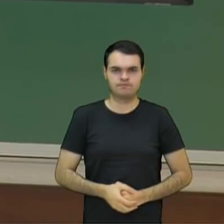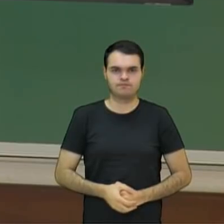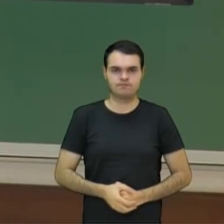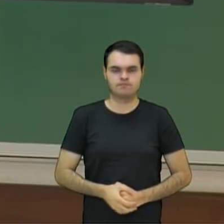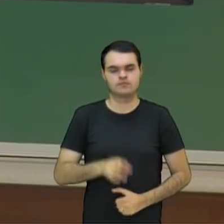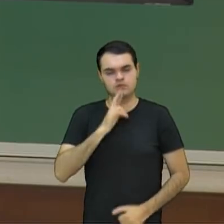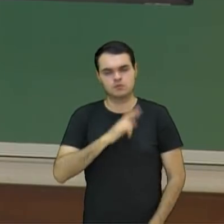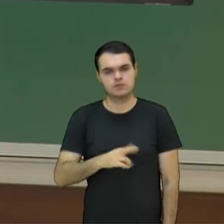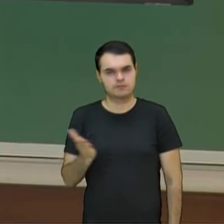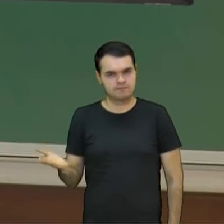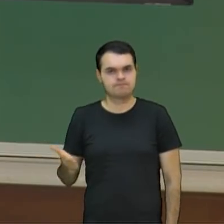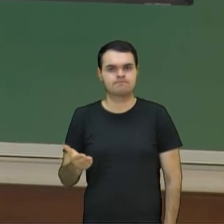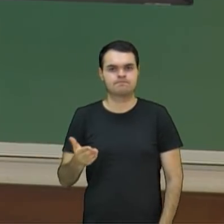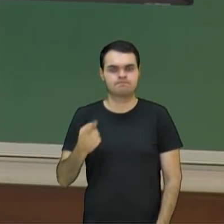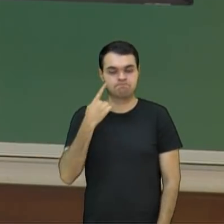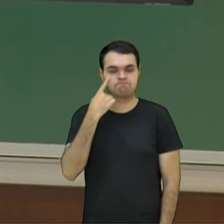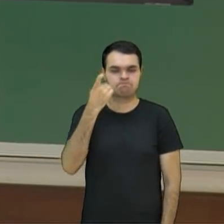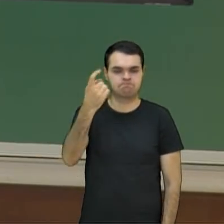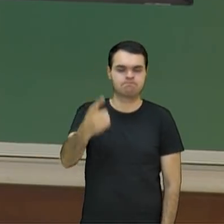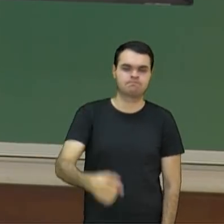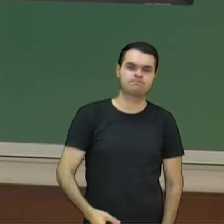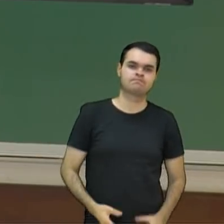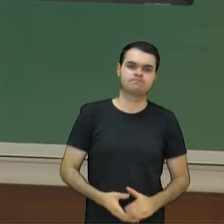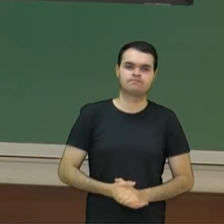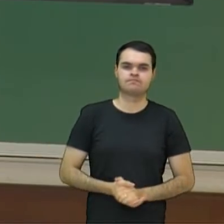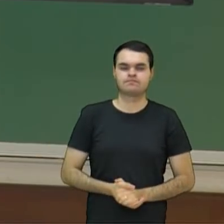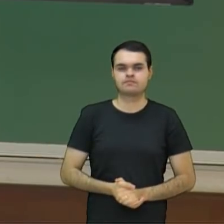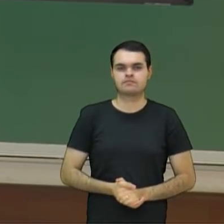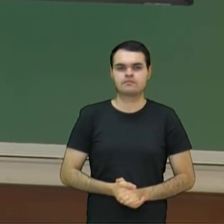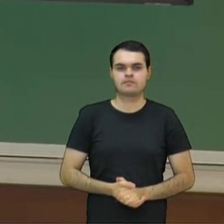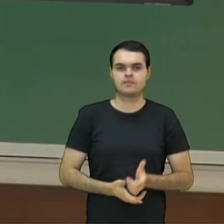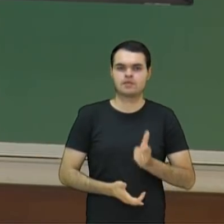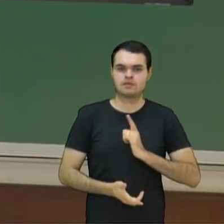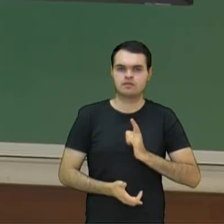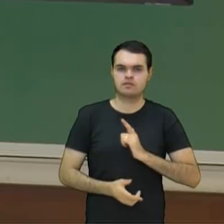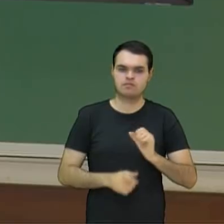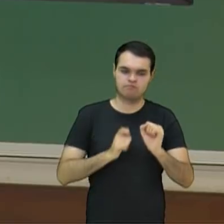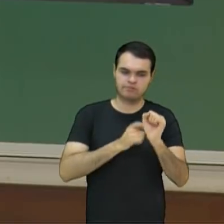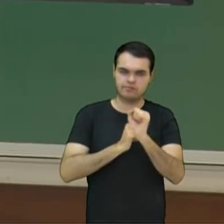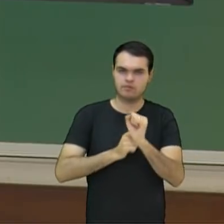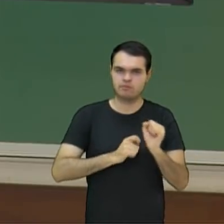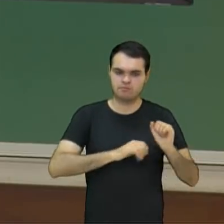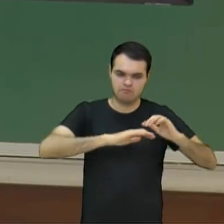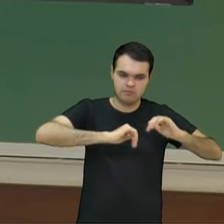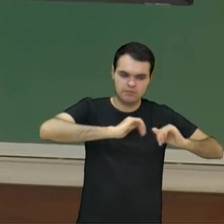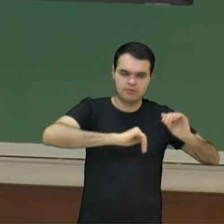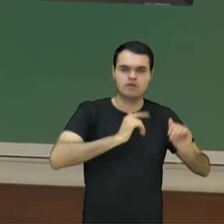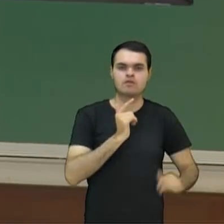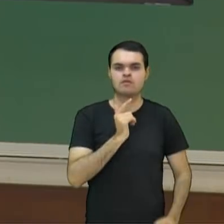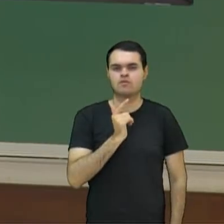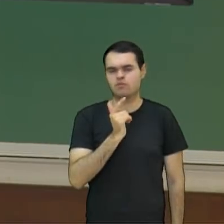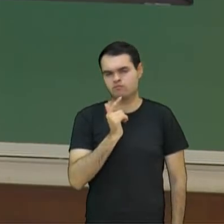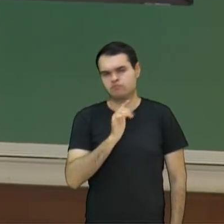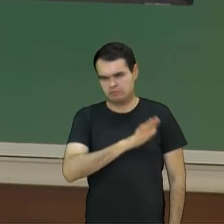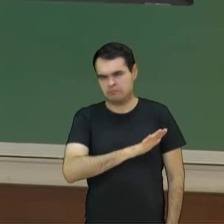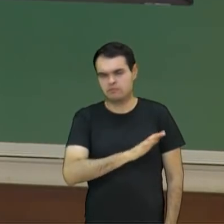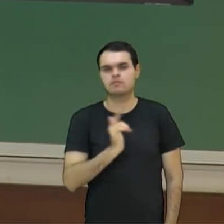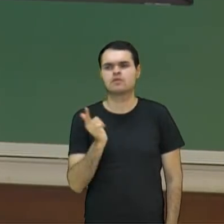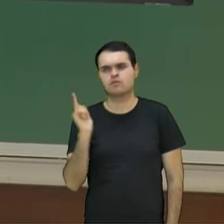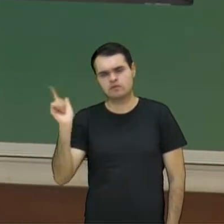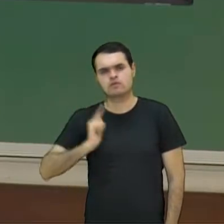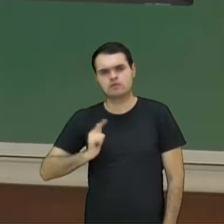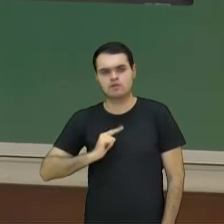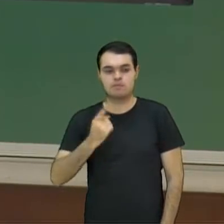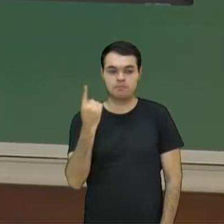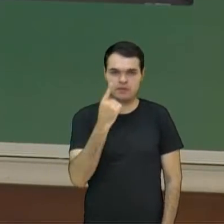Então, resposta ali bem interessante. Além da mineração, nós tivemos outros fatores. Lembra que a gente falou lá que primeiro a